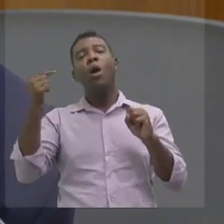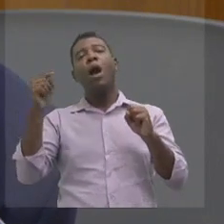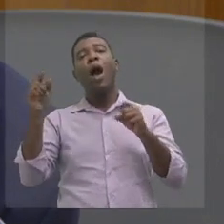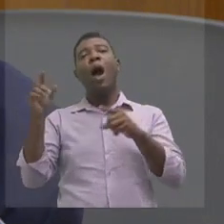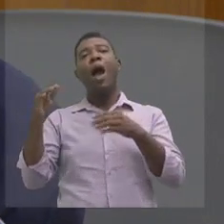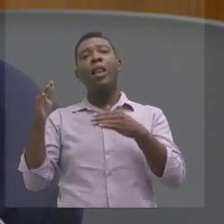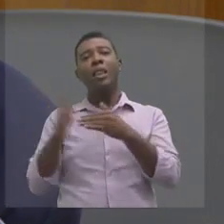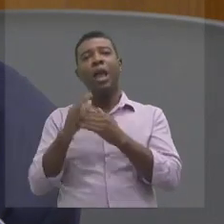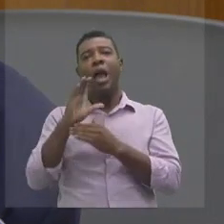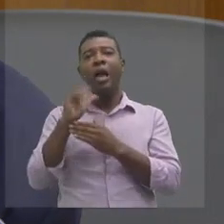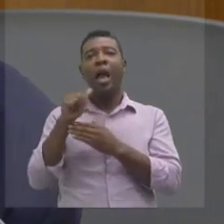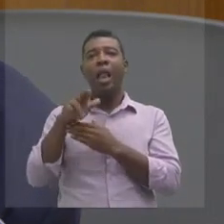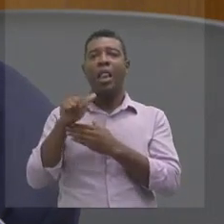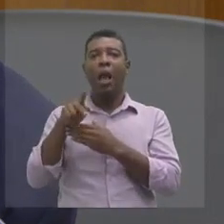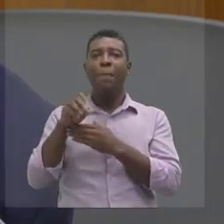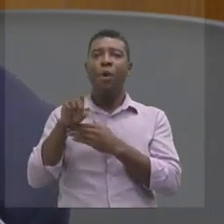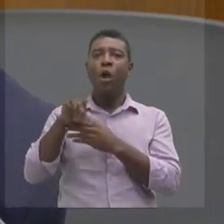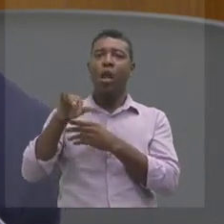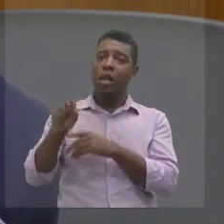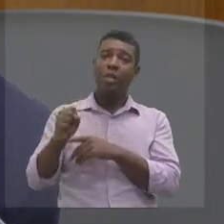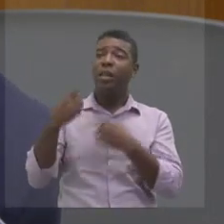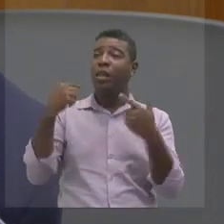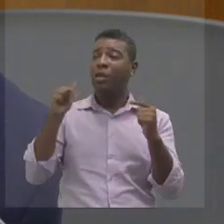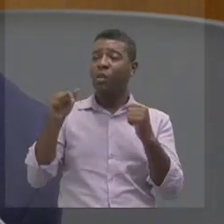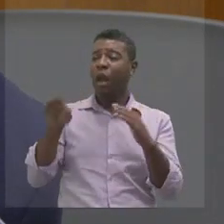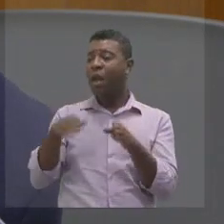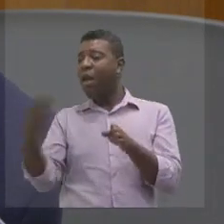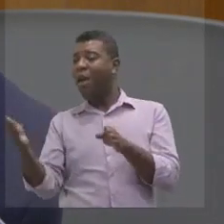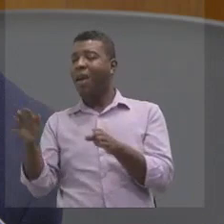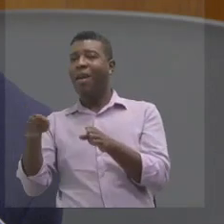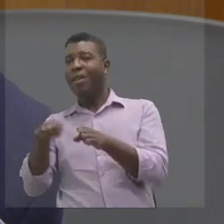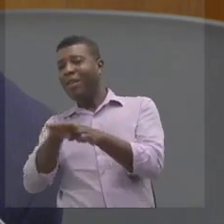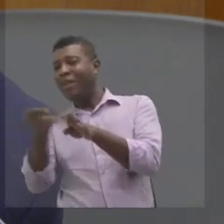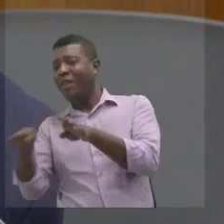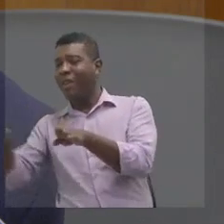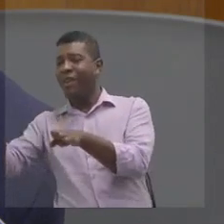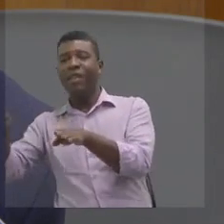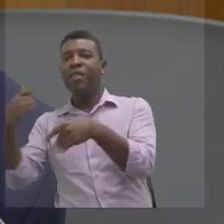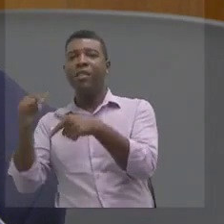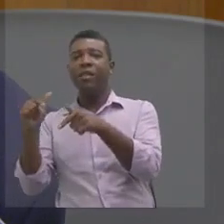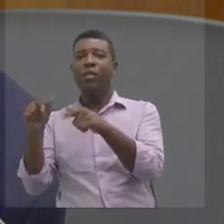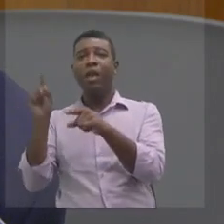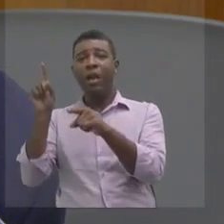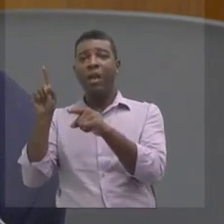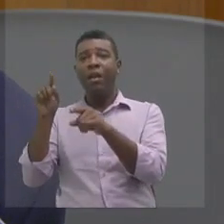não tem sequer acostamento que é extremamente perigoso né